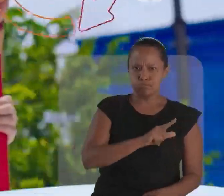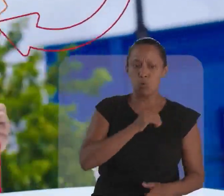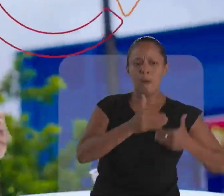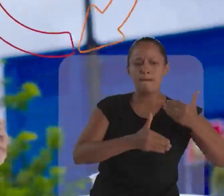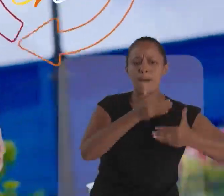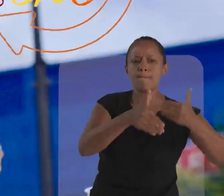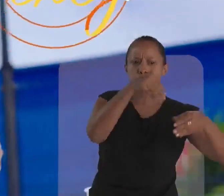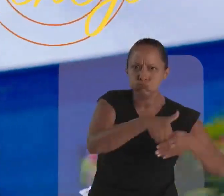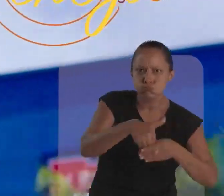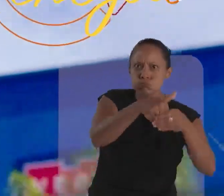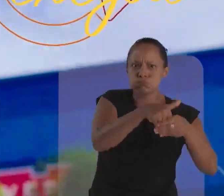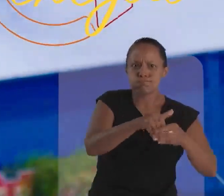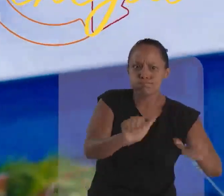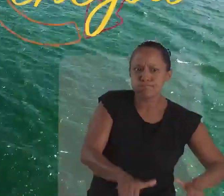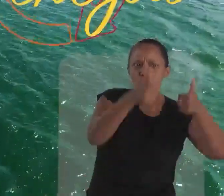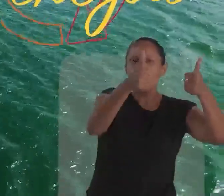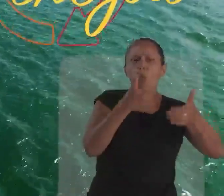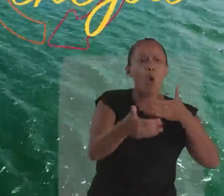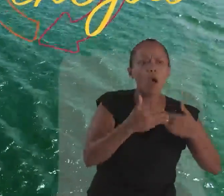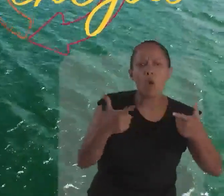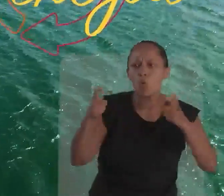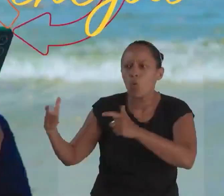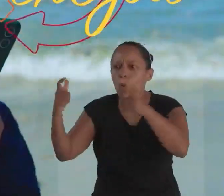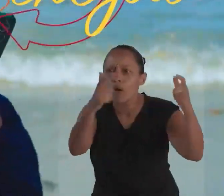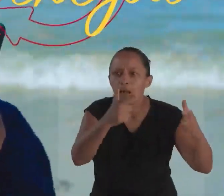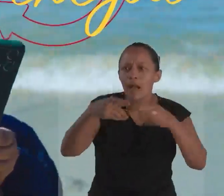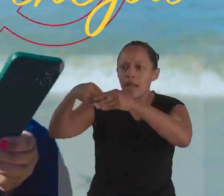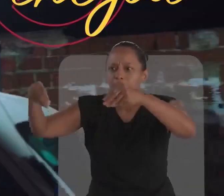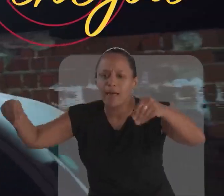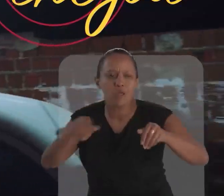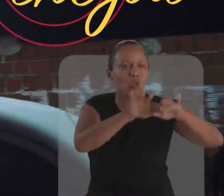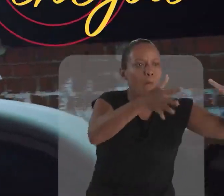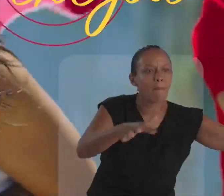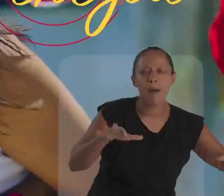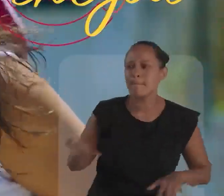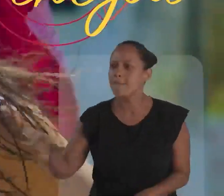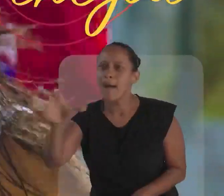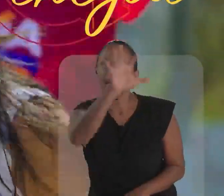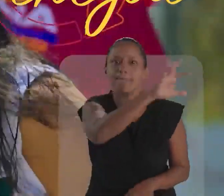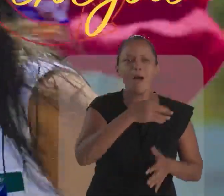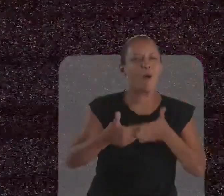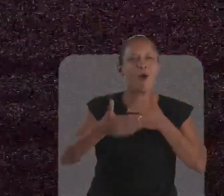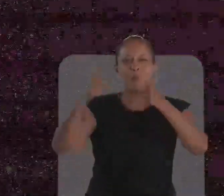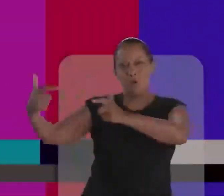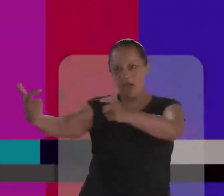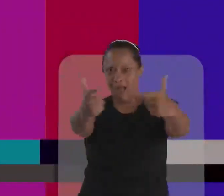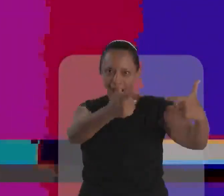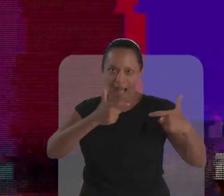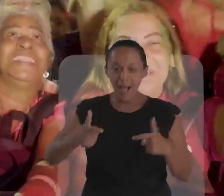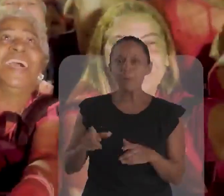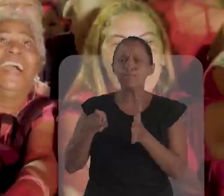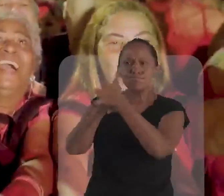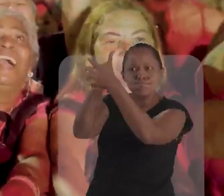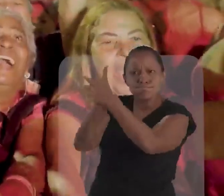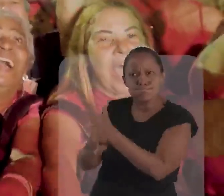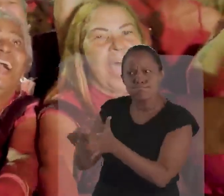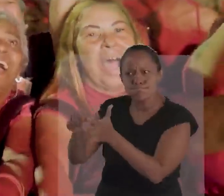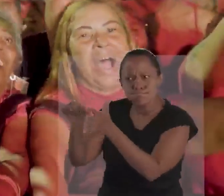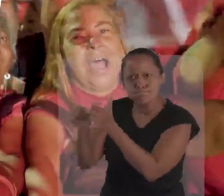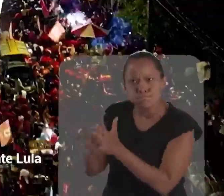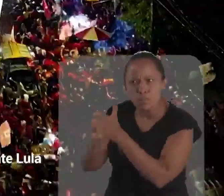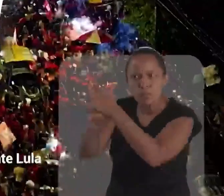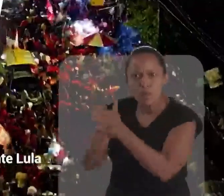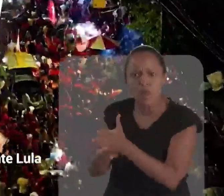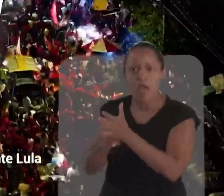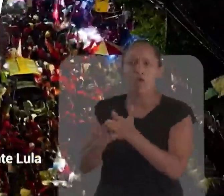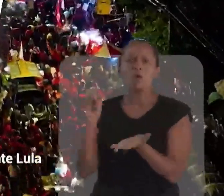a virada chegando pela terra, pelo mar, por tudo quanto é lugar. As primeiras